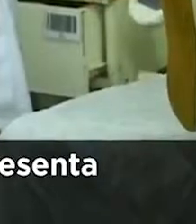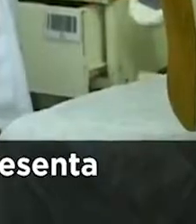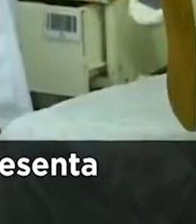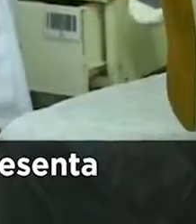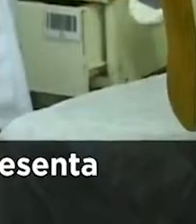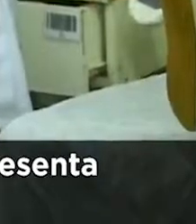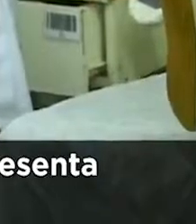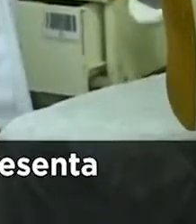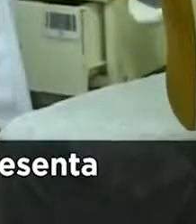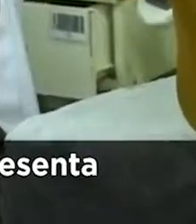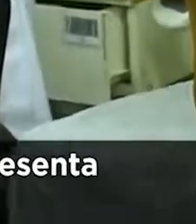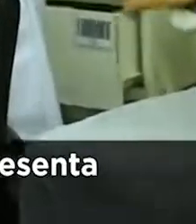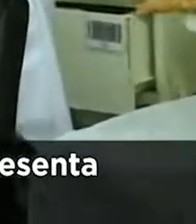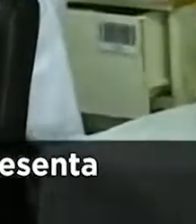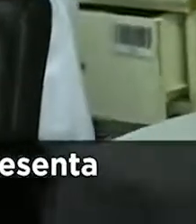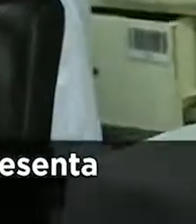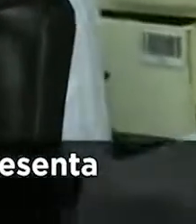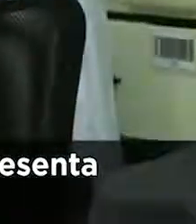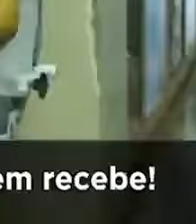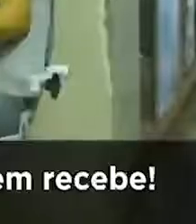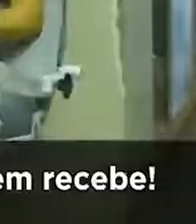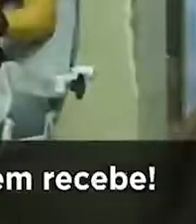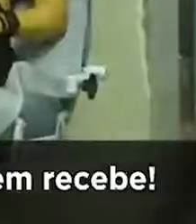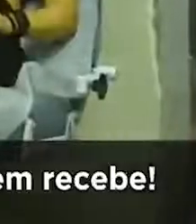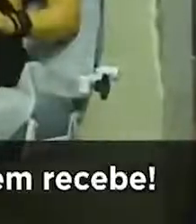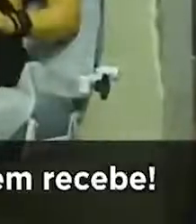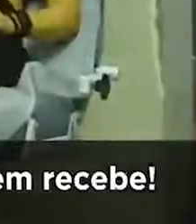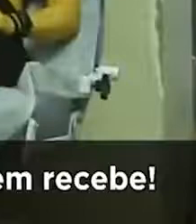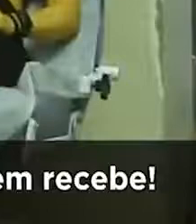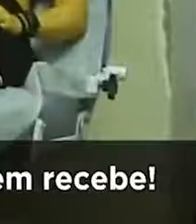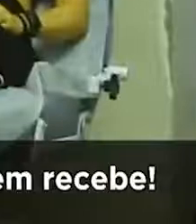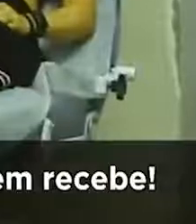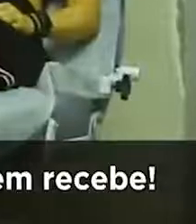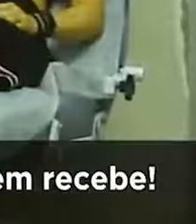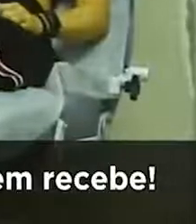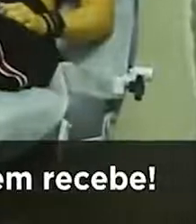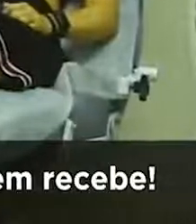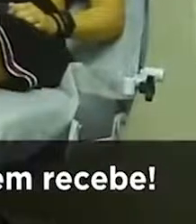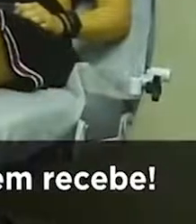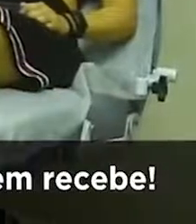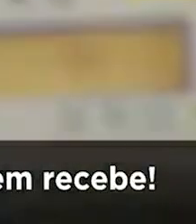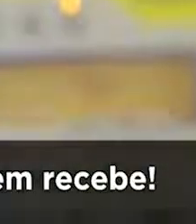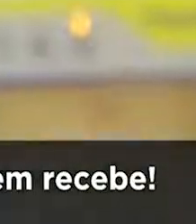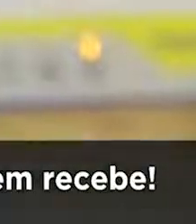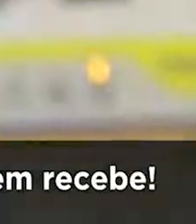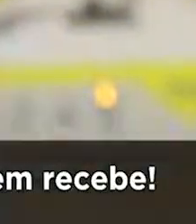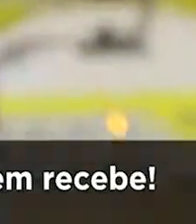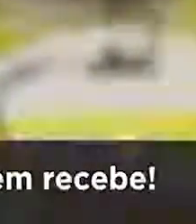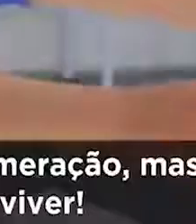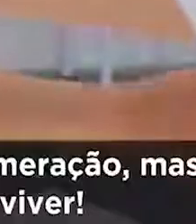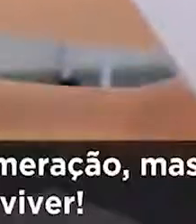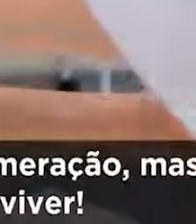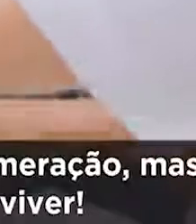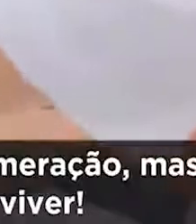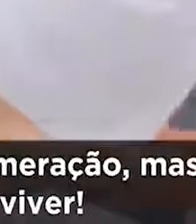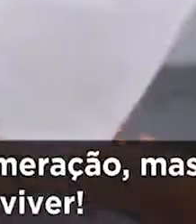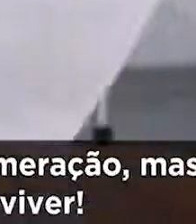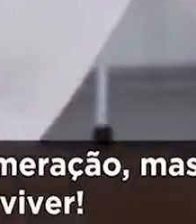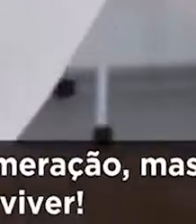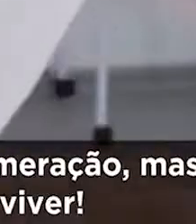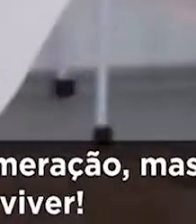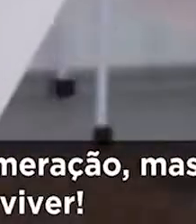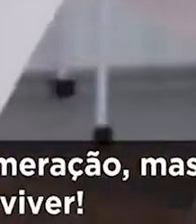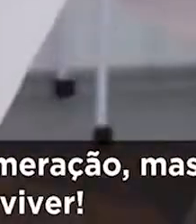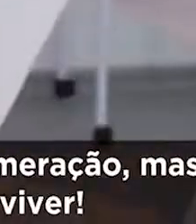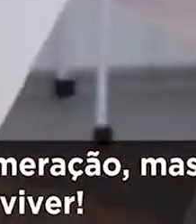não apresenta sintomas da doença, doe sangue. A doação de sangue é segura para quem doa e para quem recebe. Agende dia